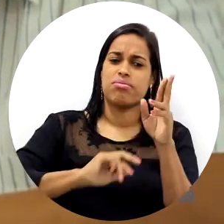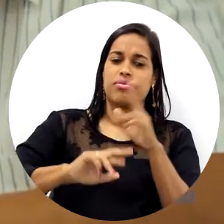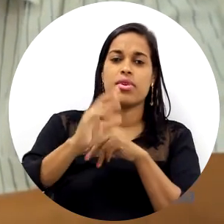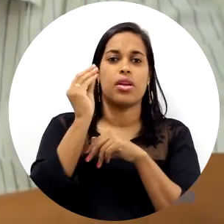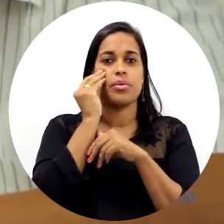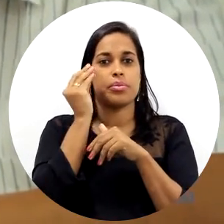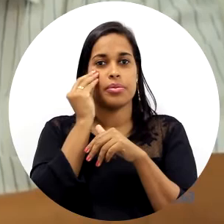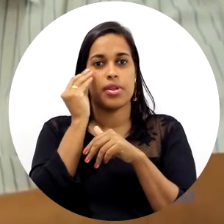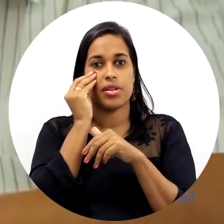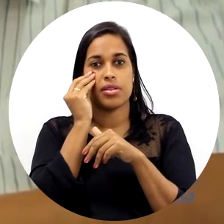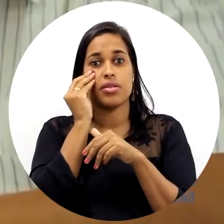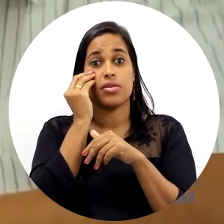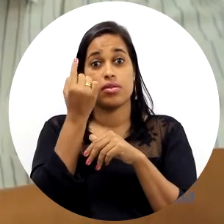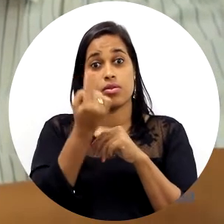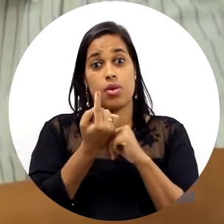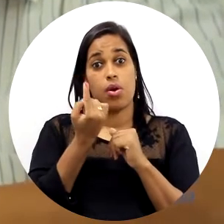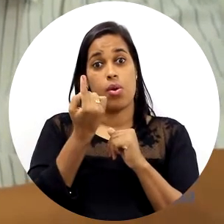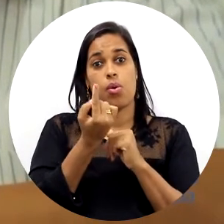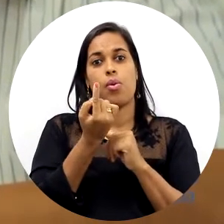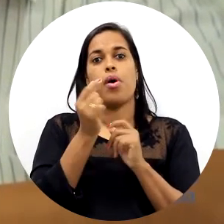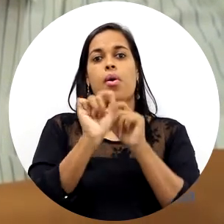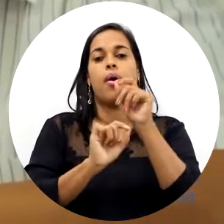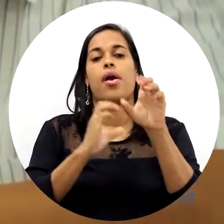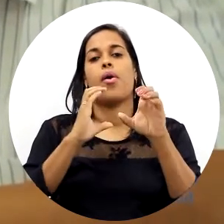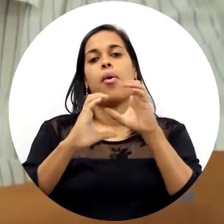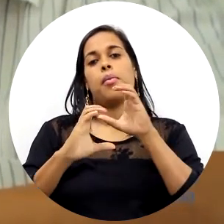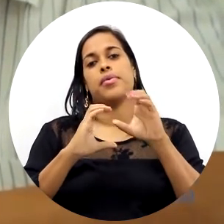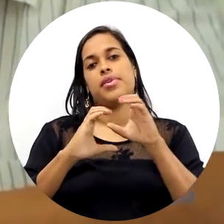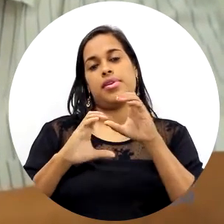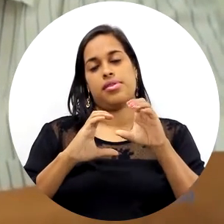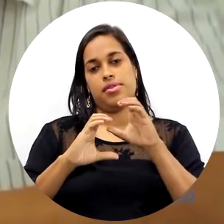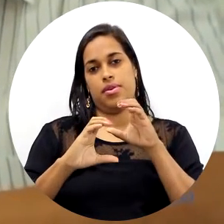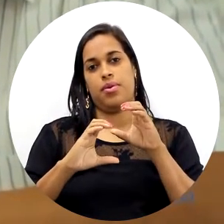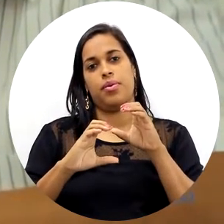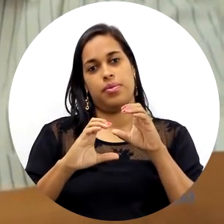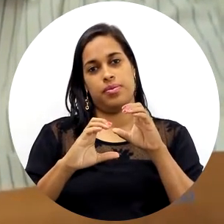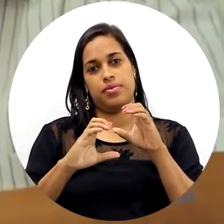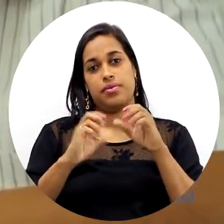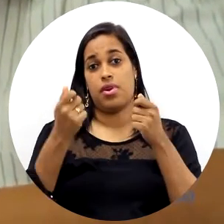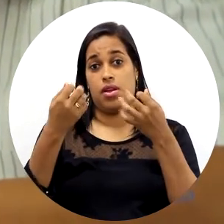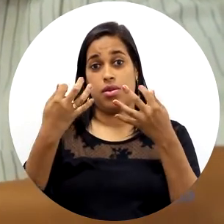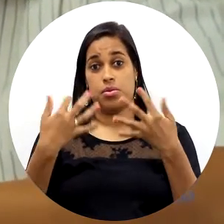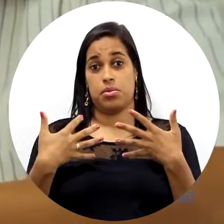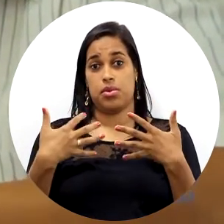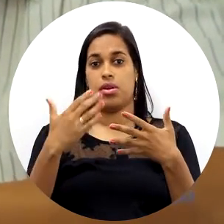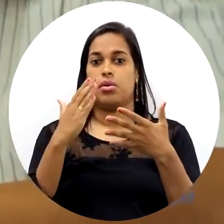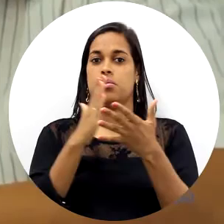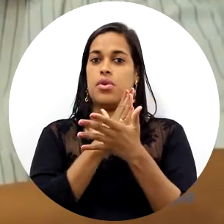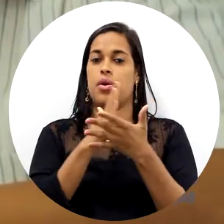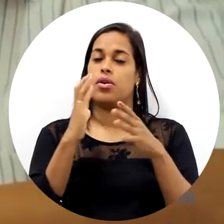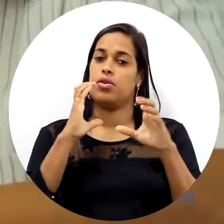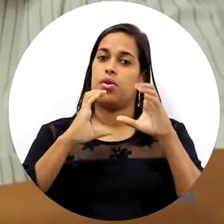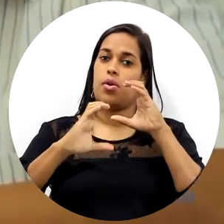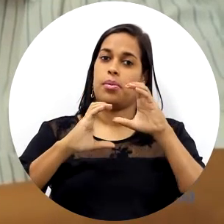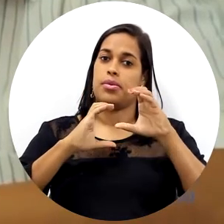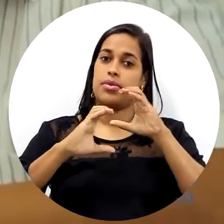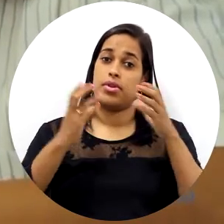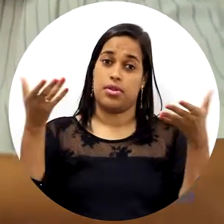das redes e um dos aspectos que nós falamos foi sobre a comunicação. Nós falamos dos elementos da